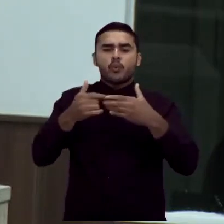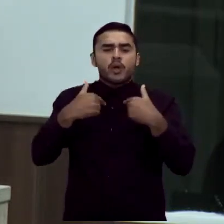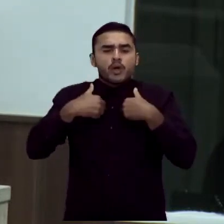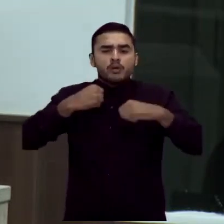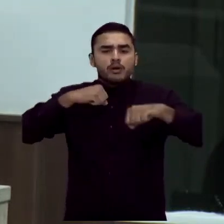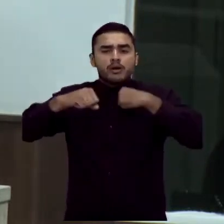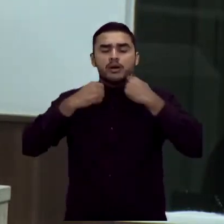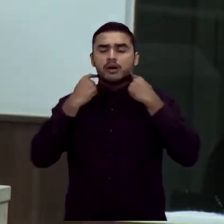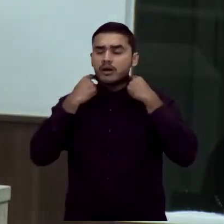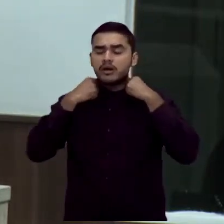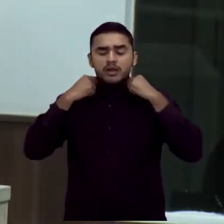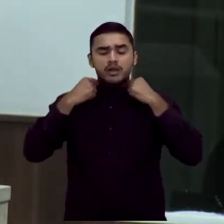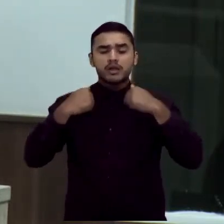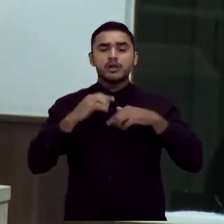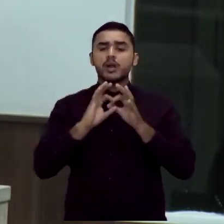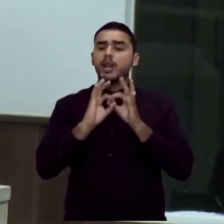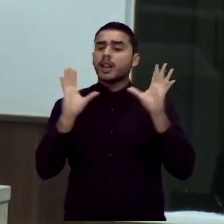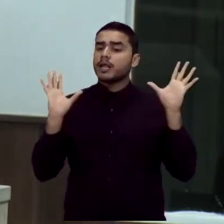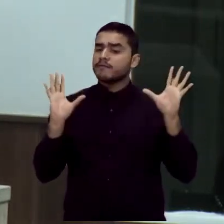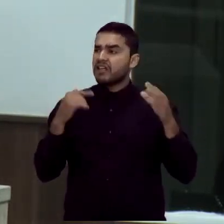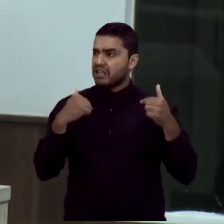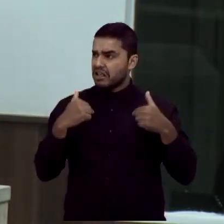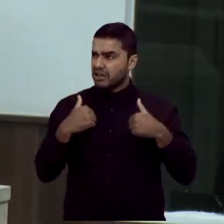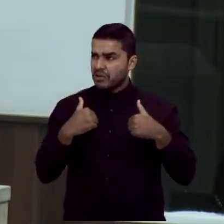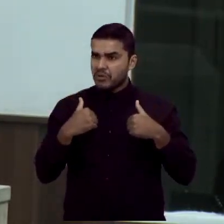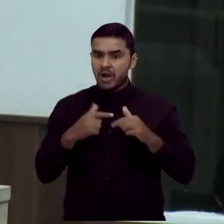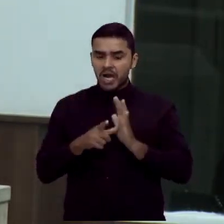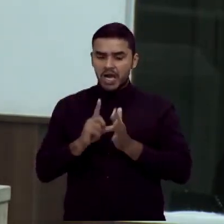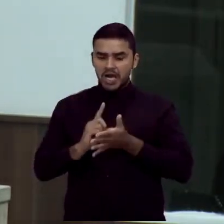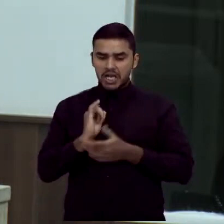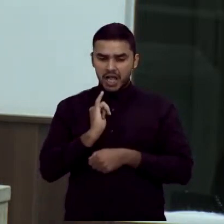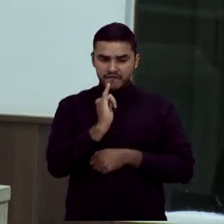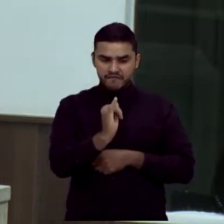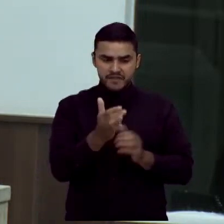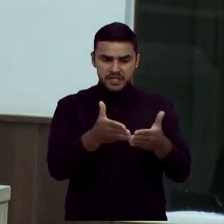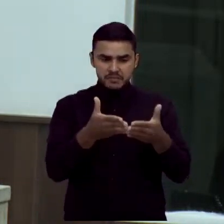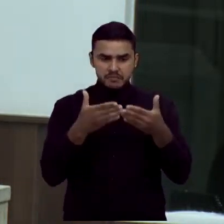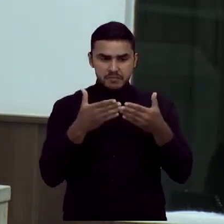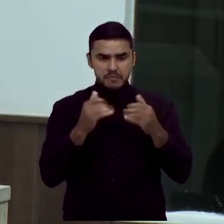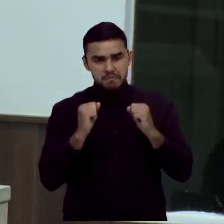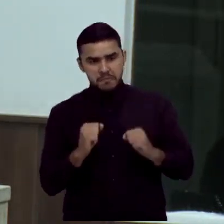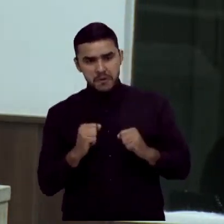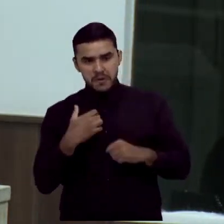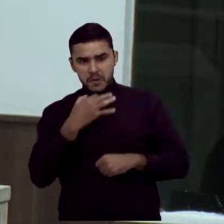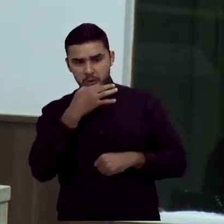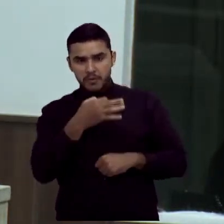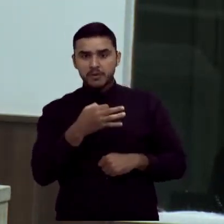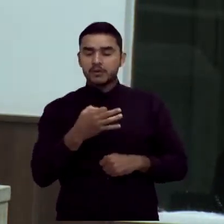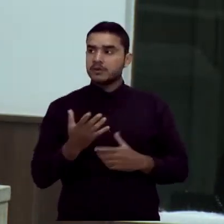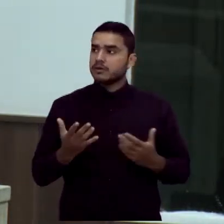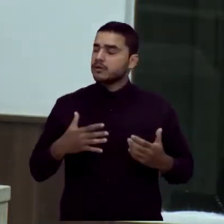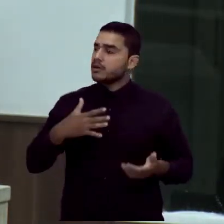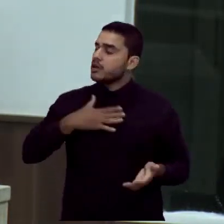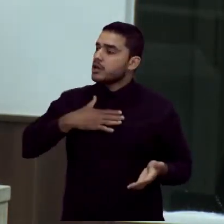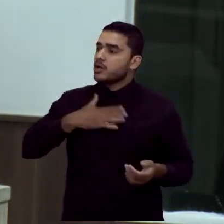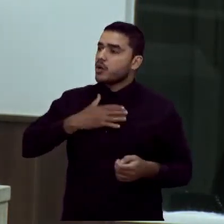Tenho que estar pedindo licença a nenhum parlamentar, vereadora Adriana, para me estar falando o que eu penso das coisas absurdas que acontecem